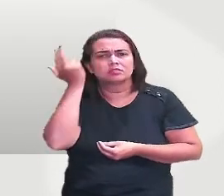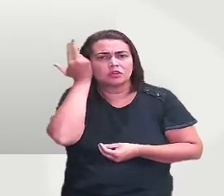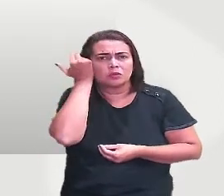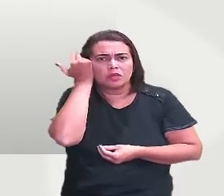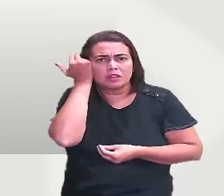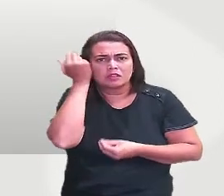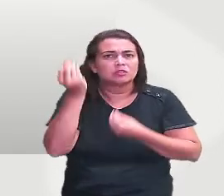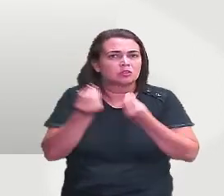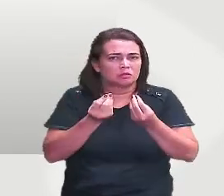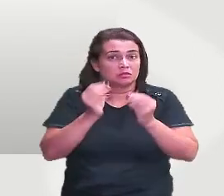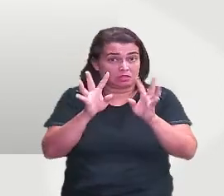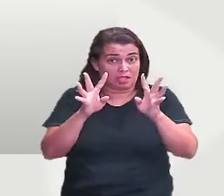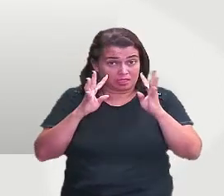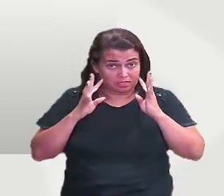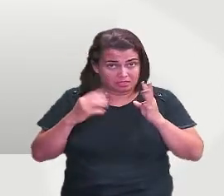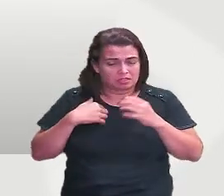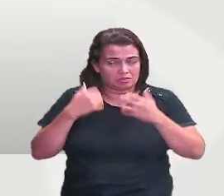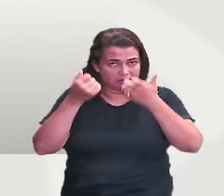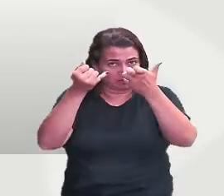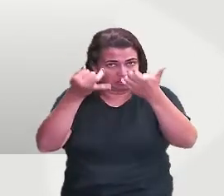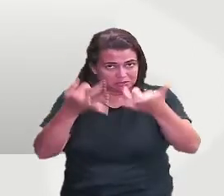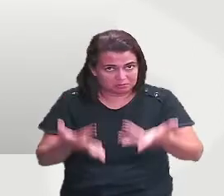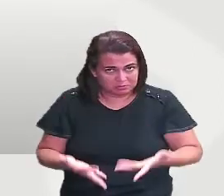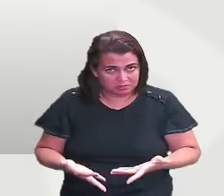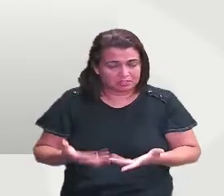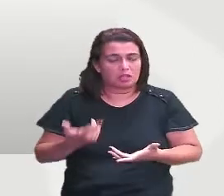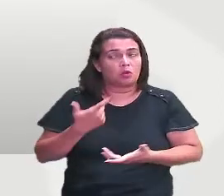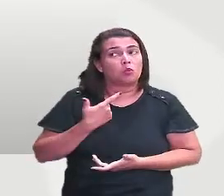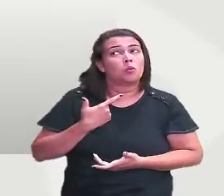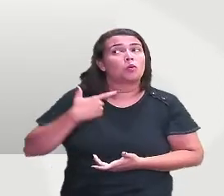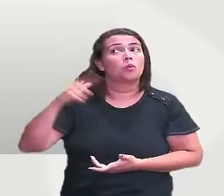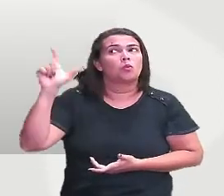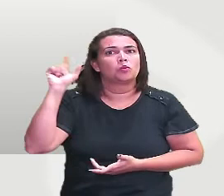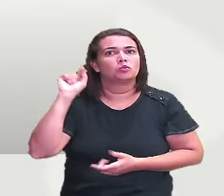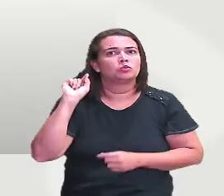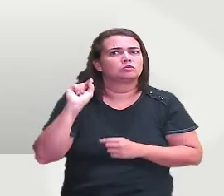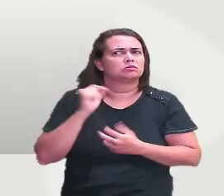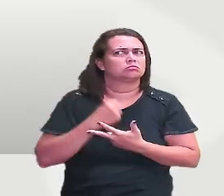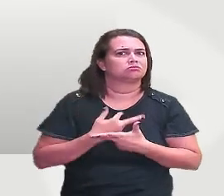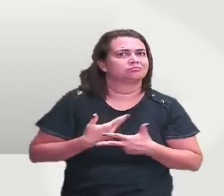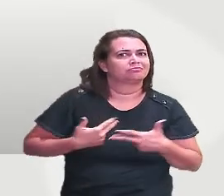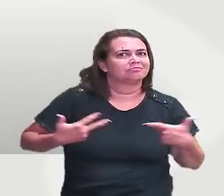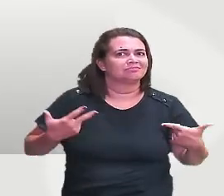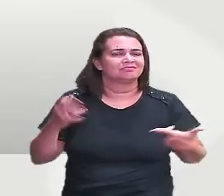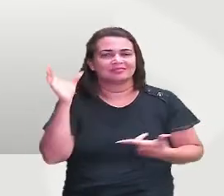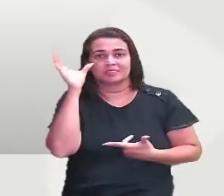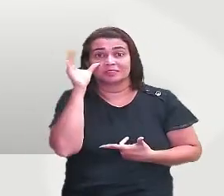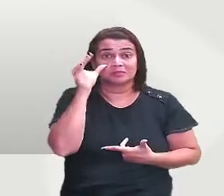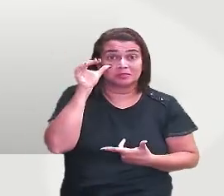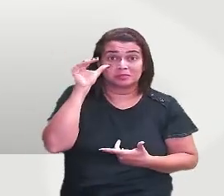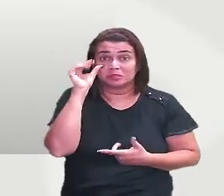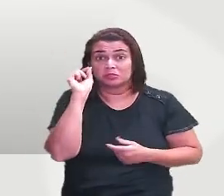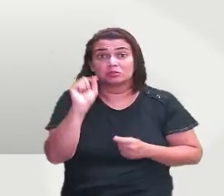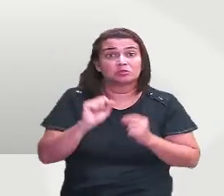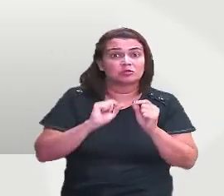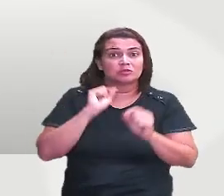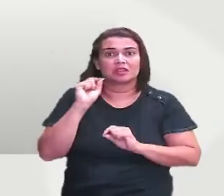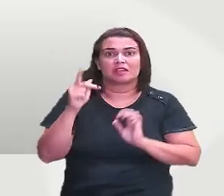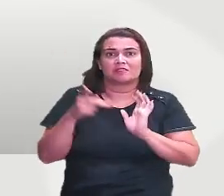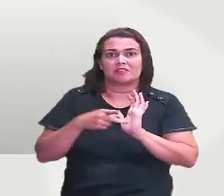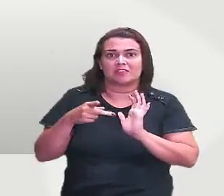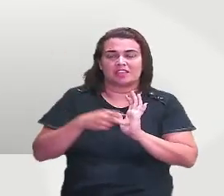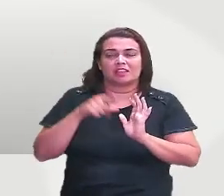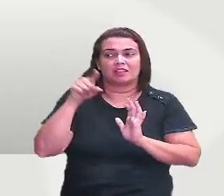que eu vou te contar outro caso muito curioso. Sim, é verdade, ele é um coelhinho